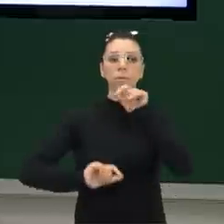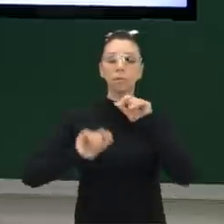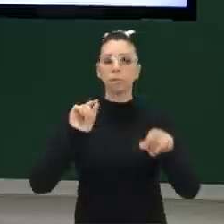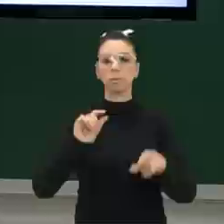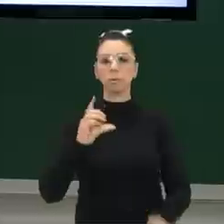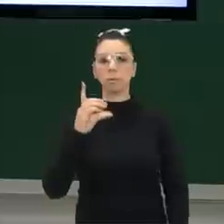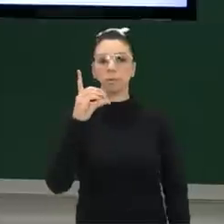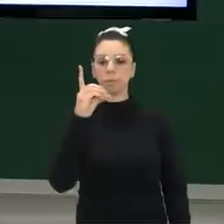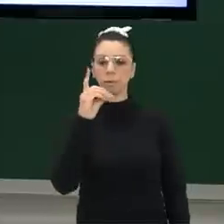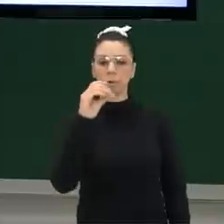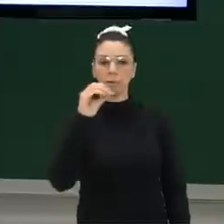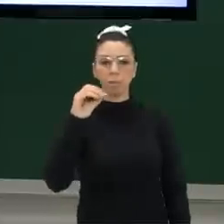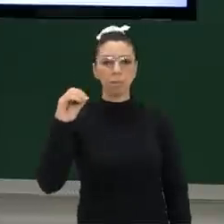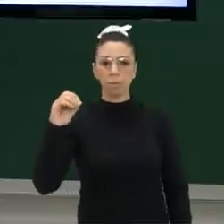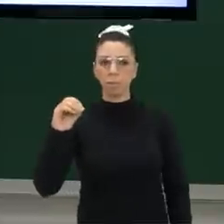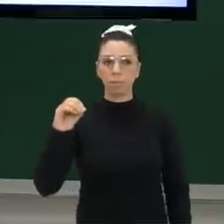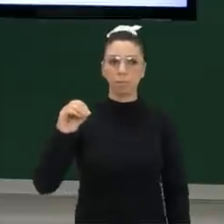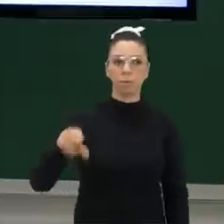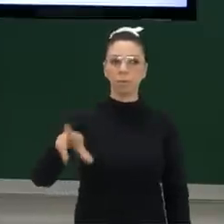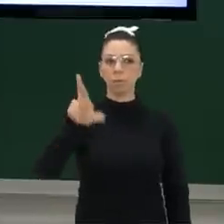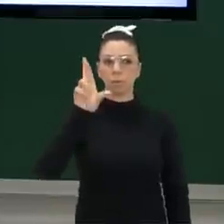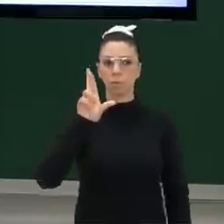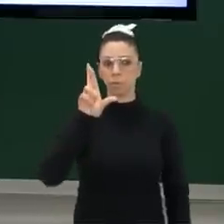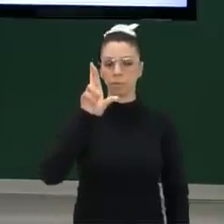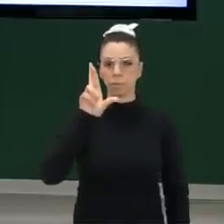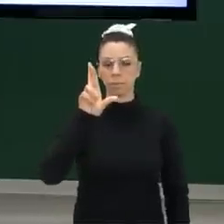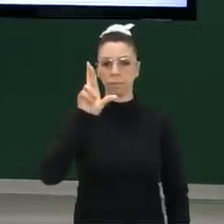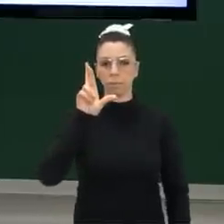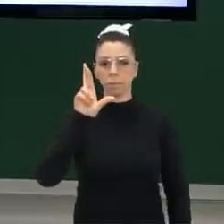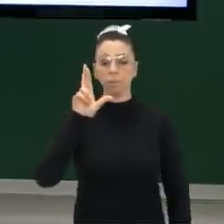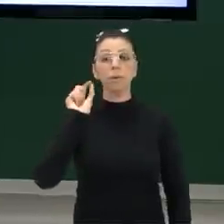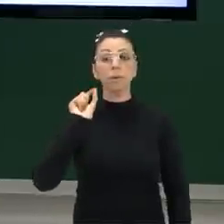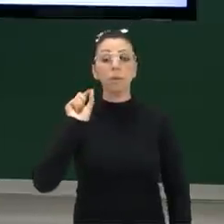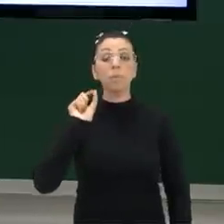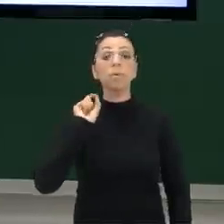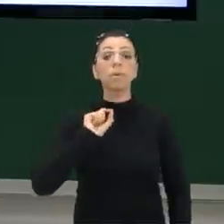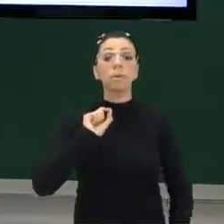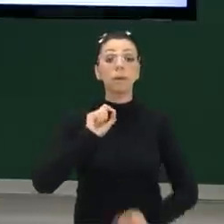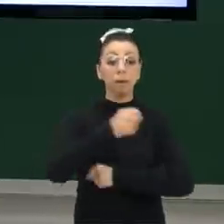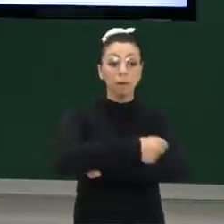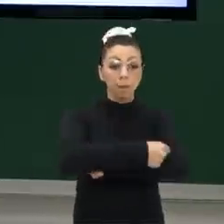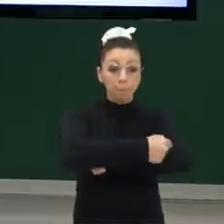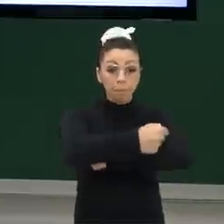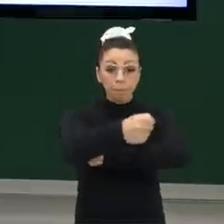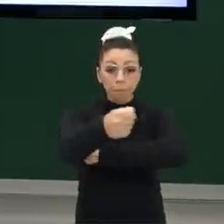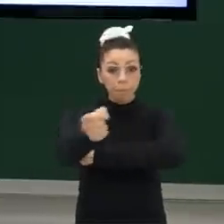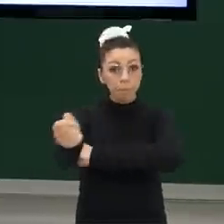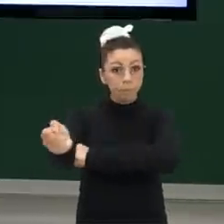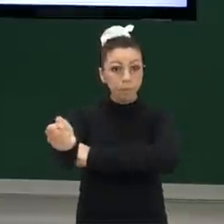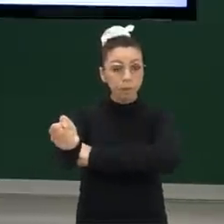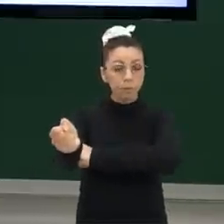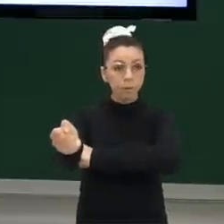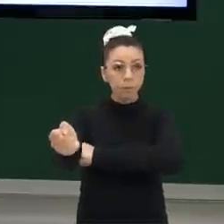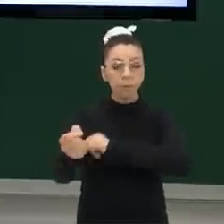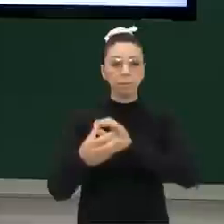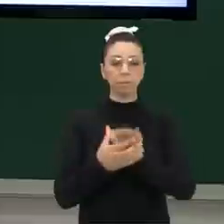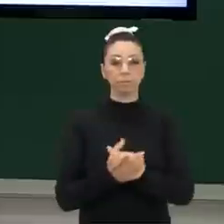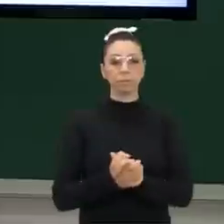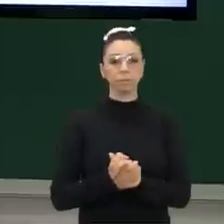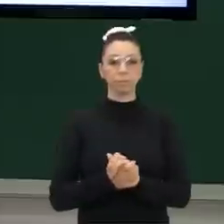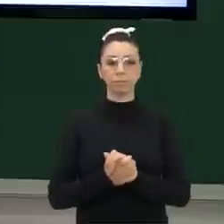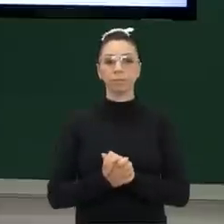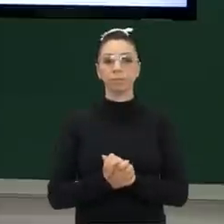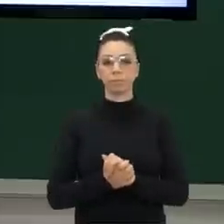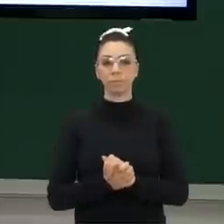uma delas, door, que é a porta da casa. Só aparece de uma delas, das outras estão escondidas,